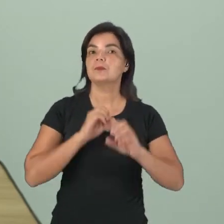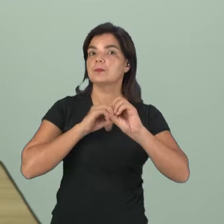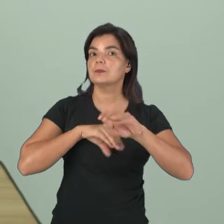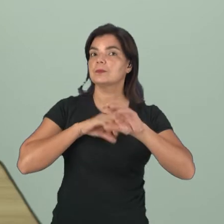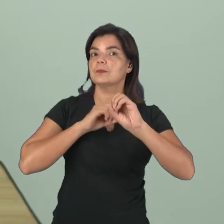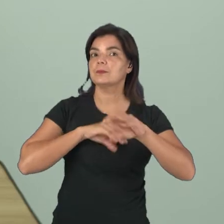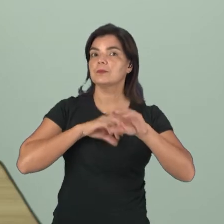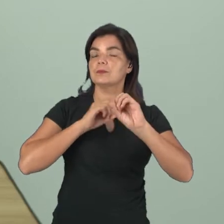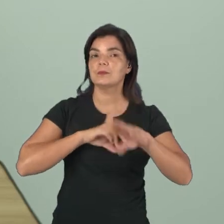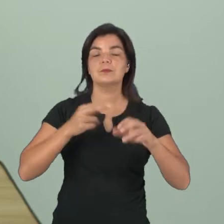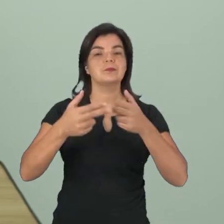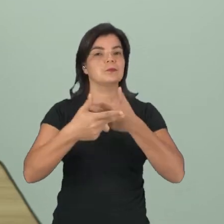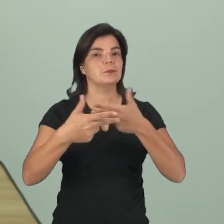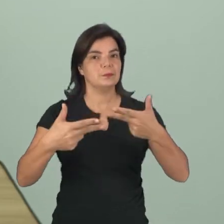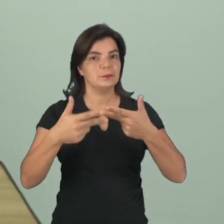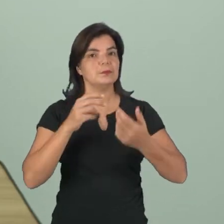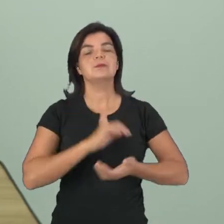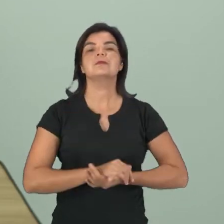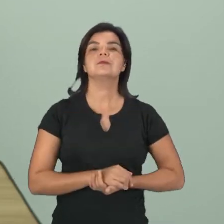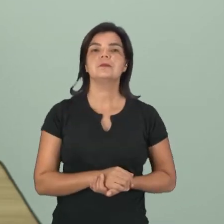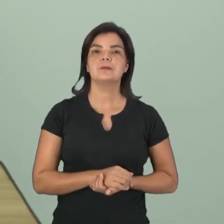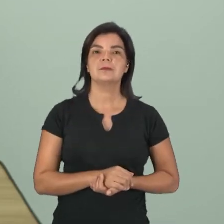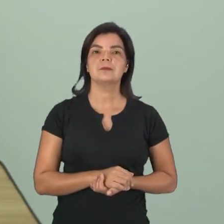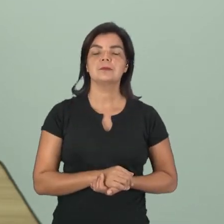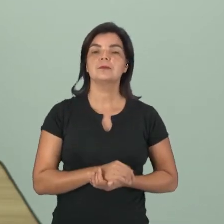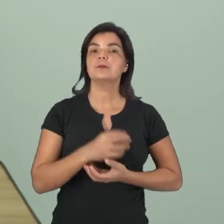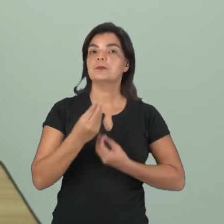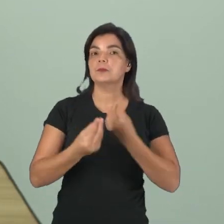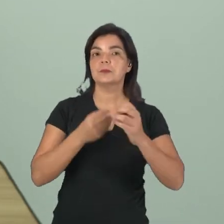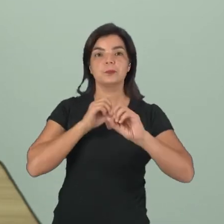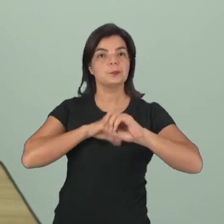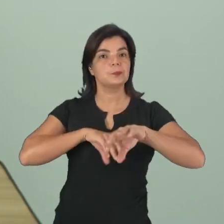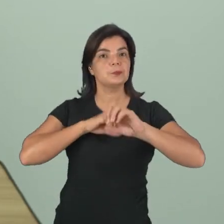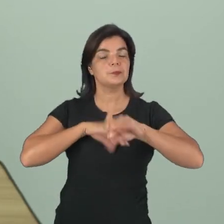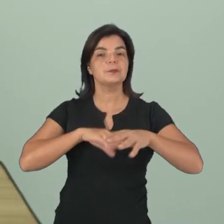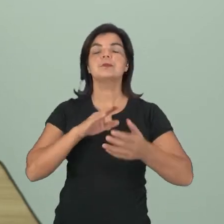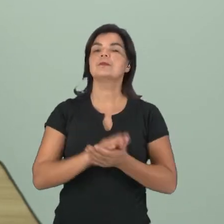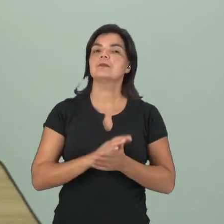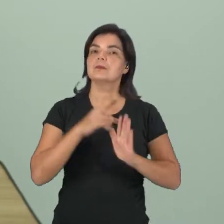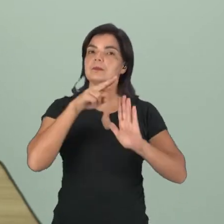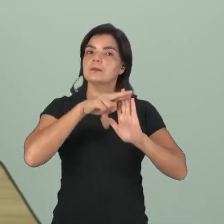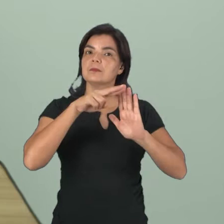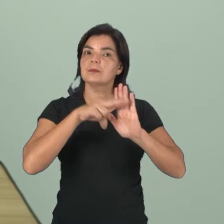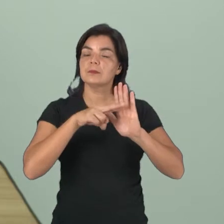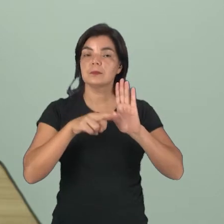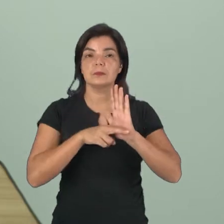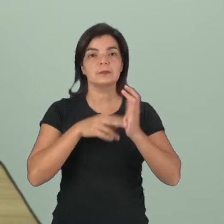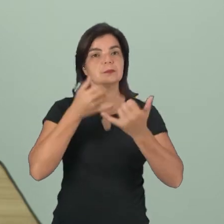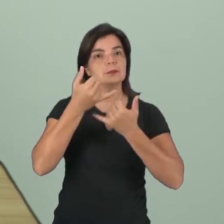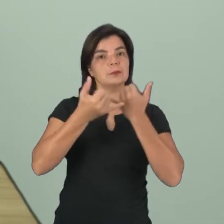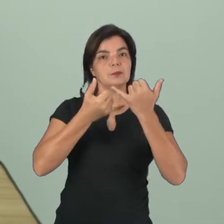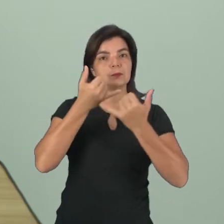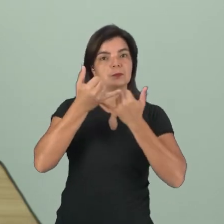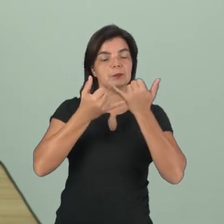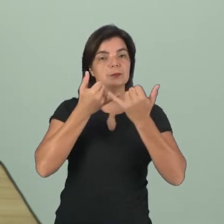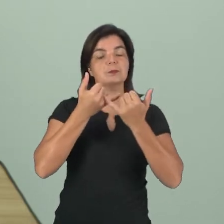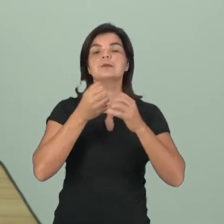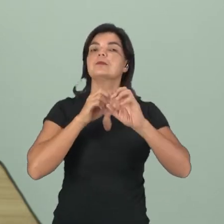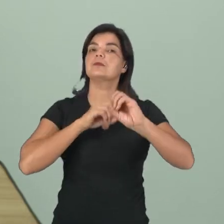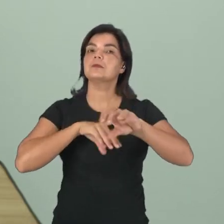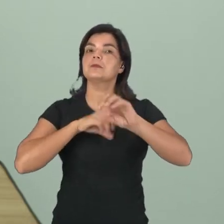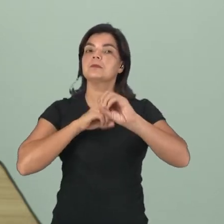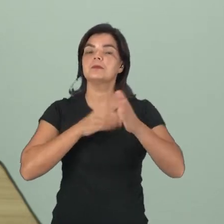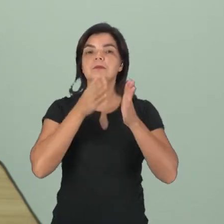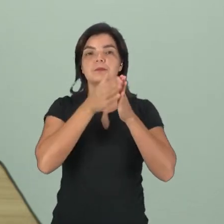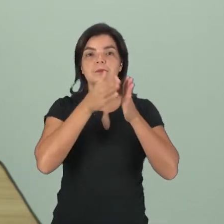a fazer algo, como ensinar as regras de um jogo e ensinar